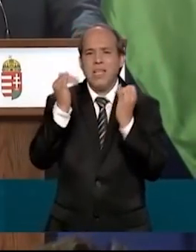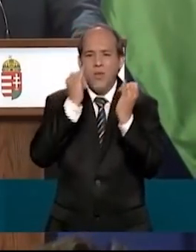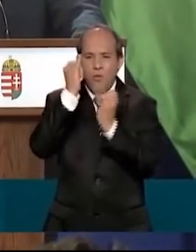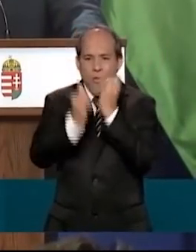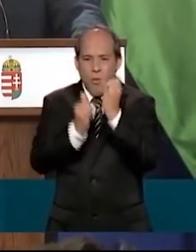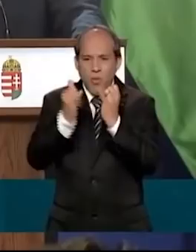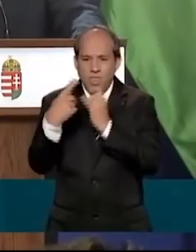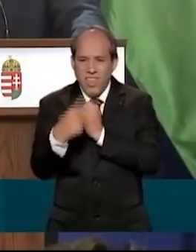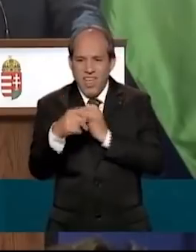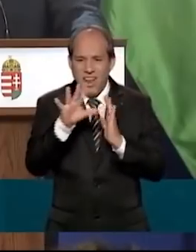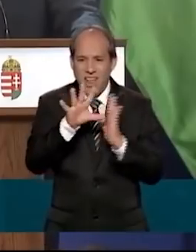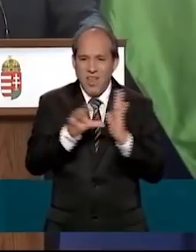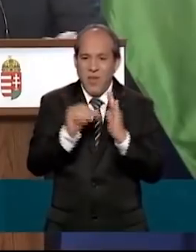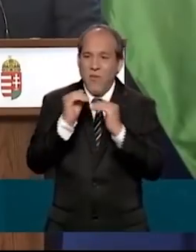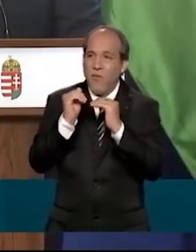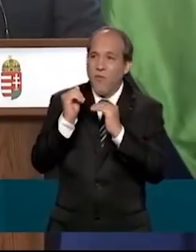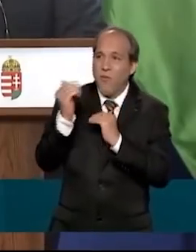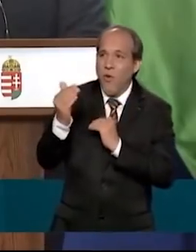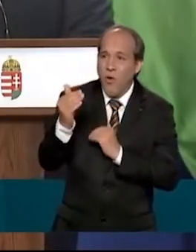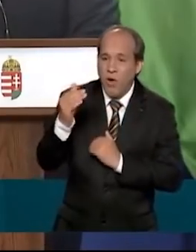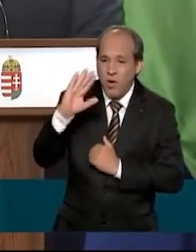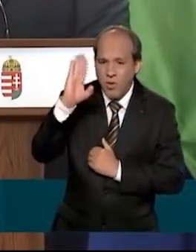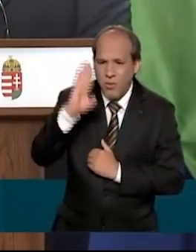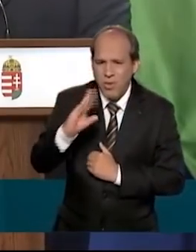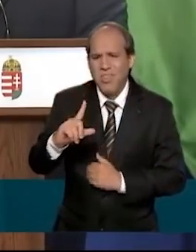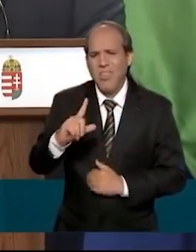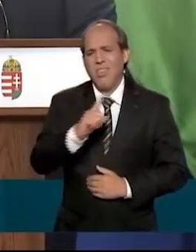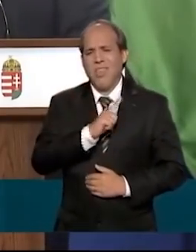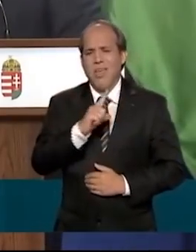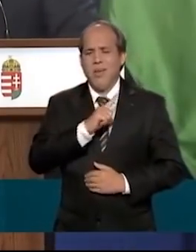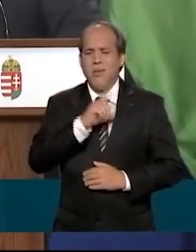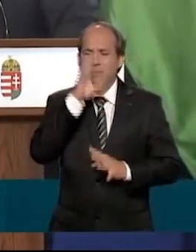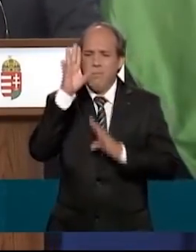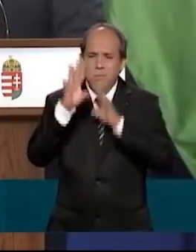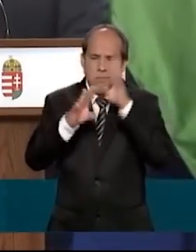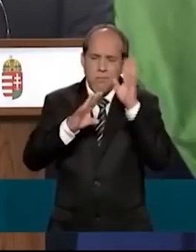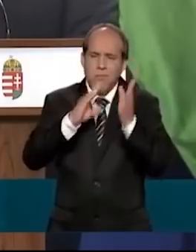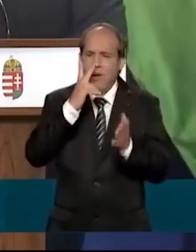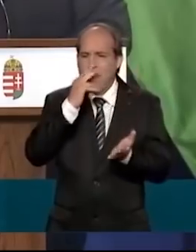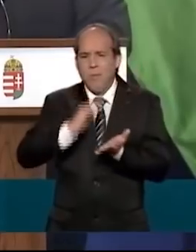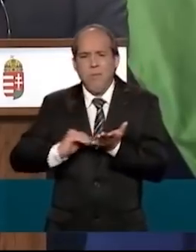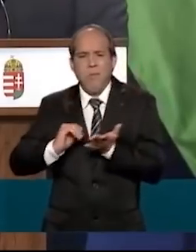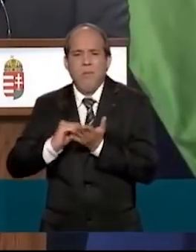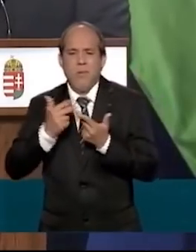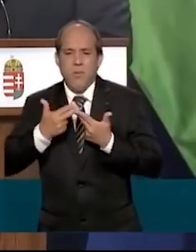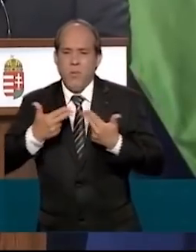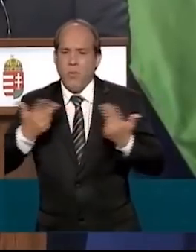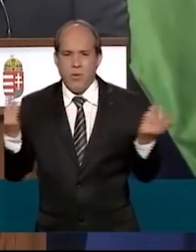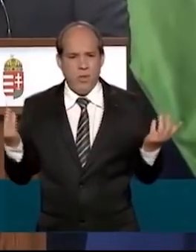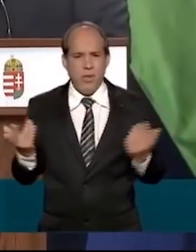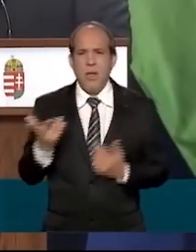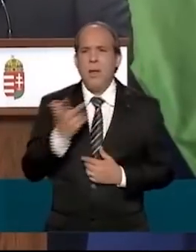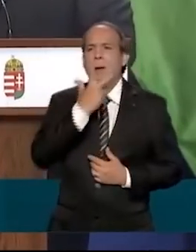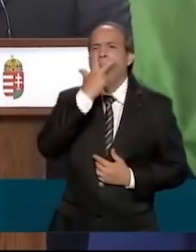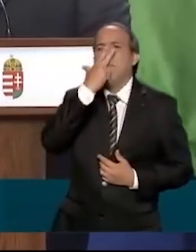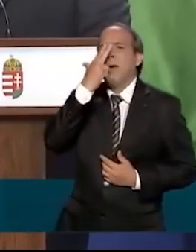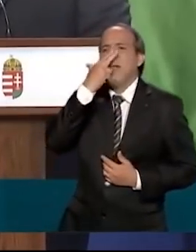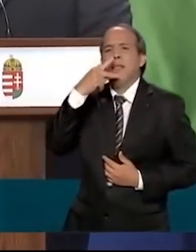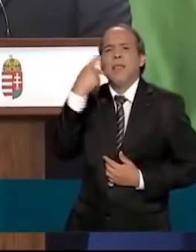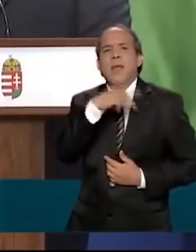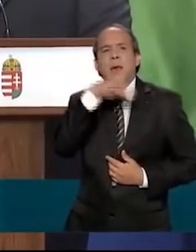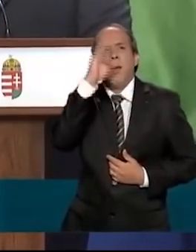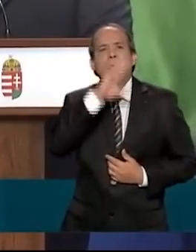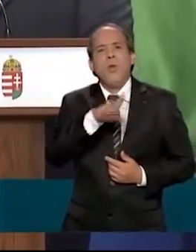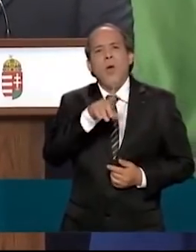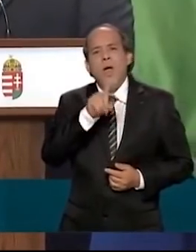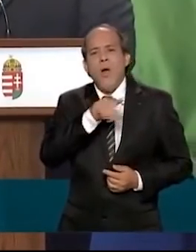chega para fora do Brasil de forma bastante distorcida como se nós fôssemos os grandes vilões